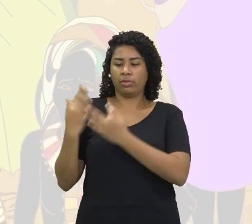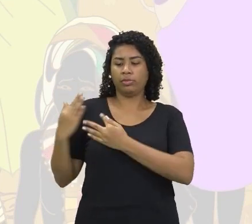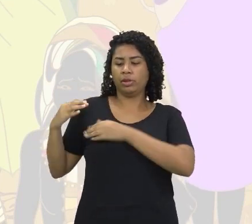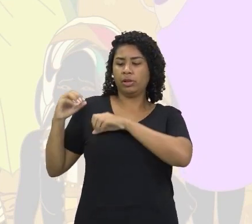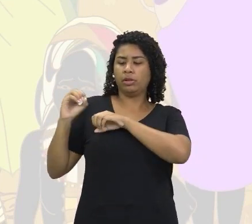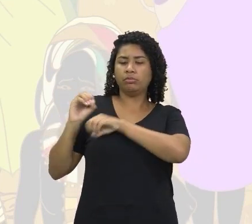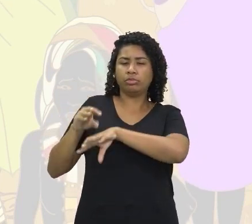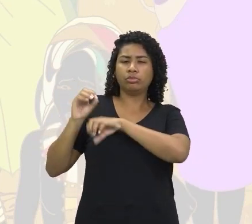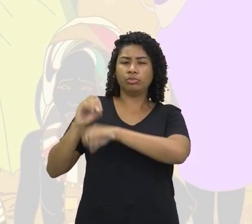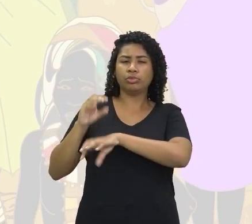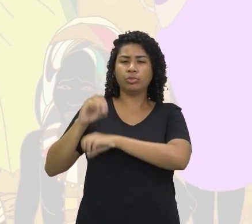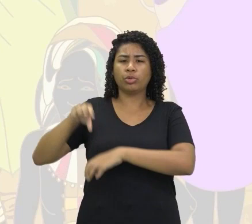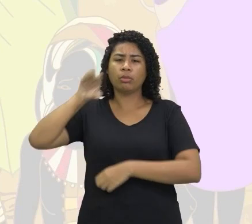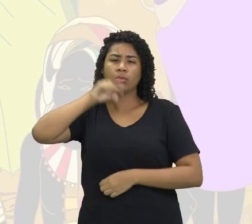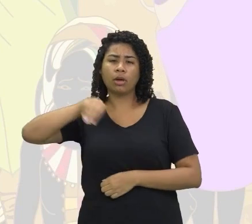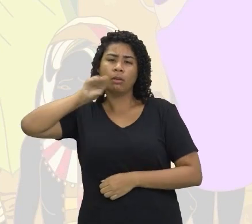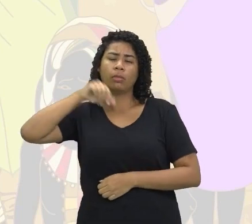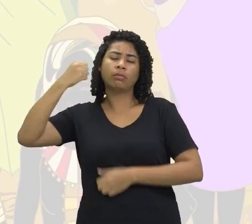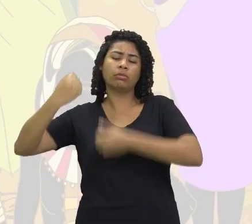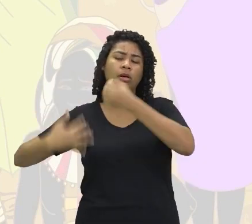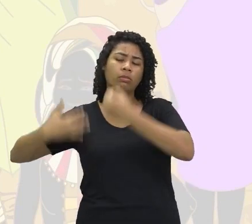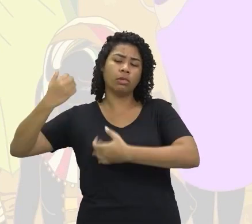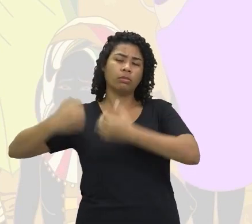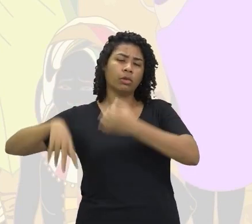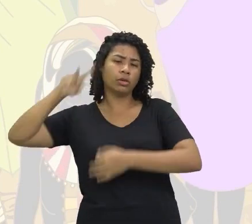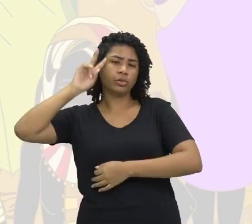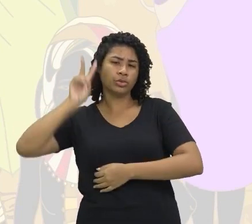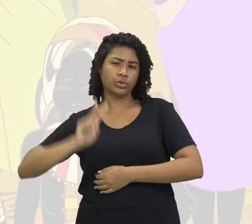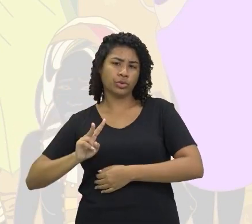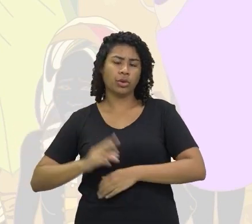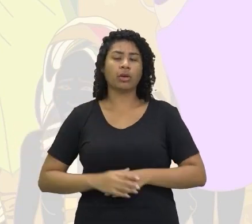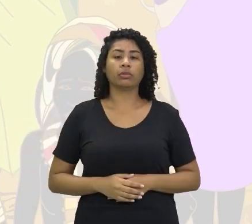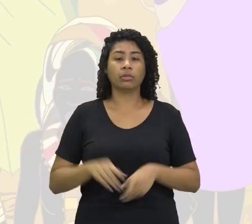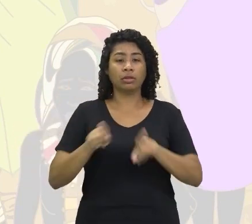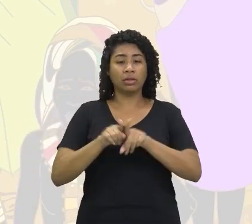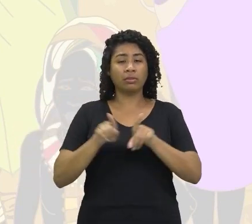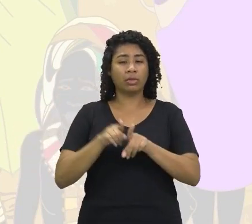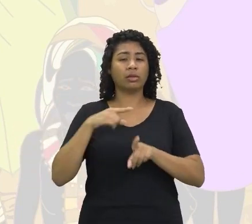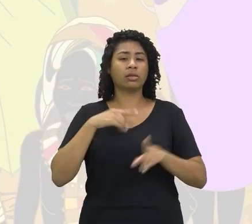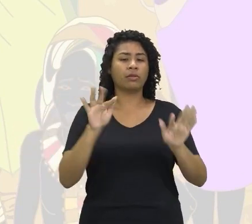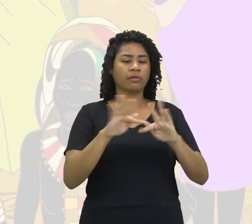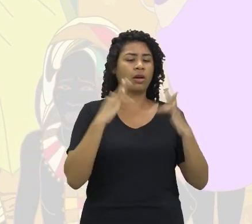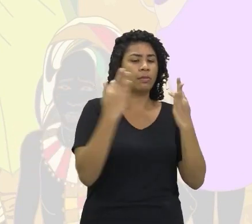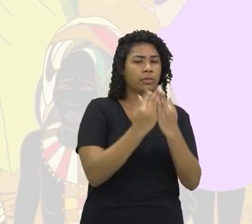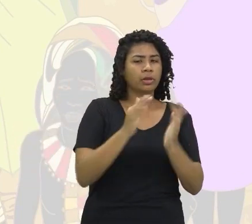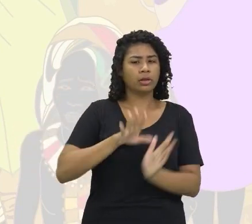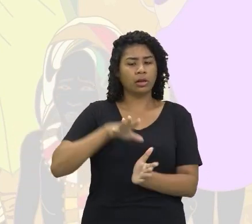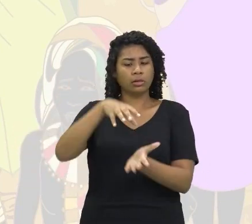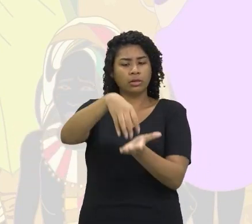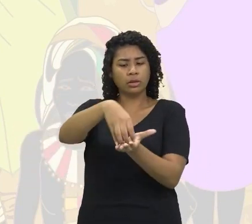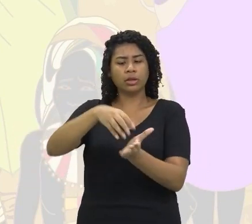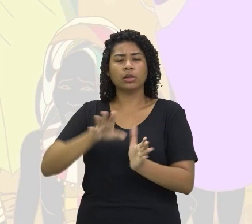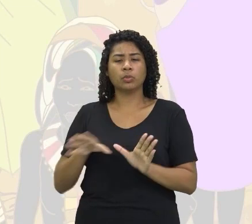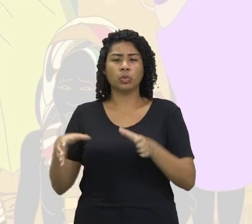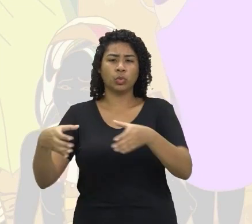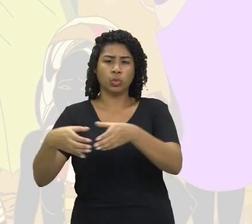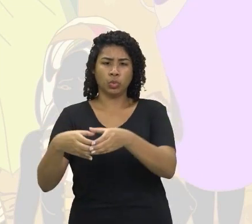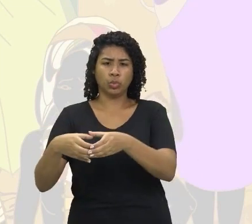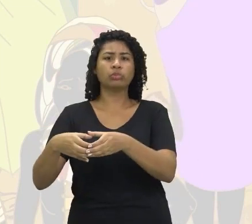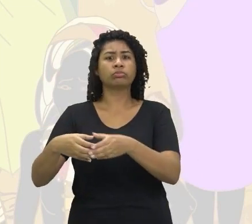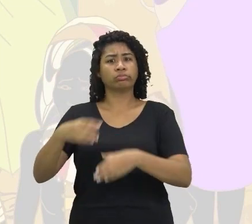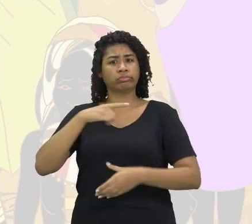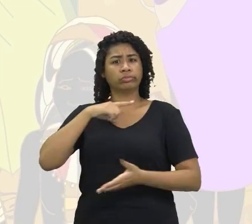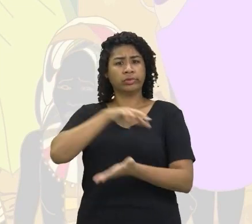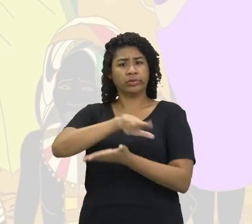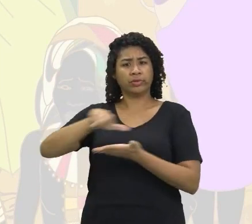é muito forte a noção de família, de tribo, de clã, né? E a importância dos mitos. E aqui eu quero dizer